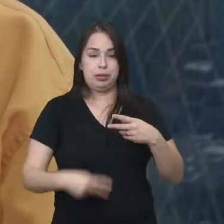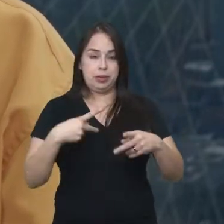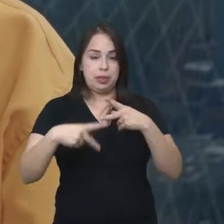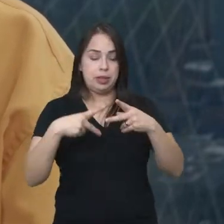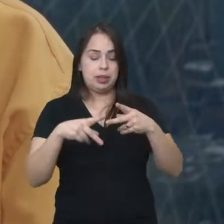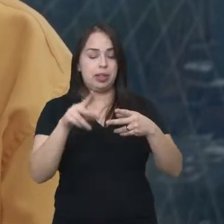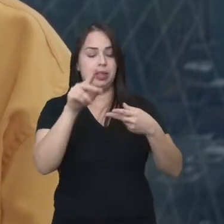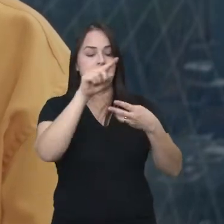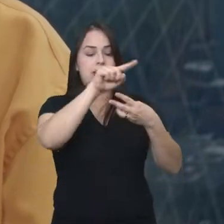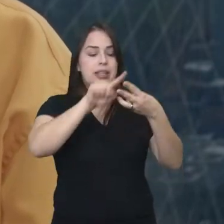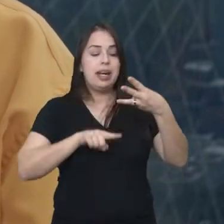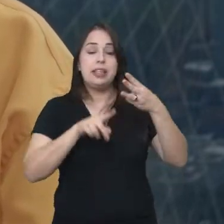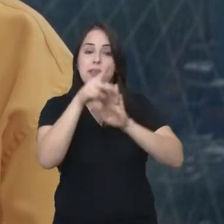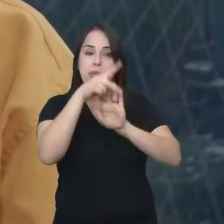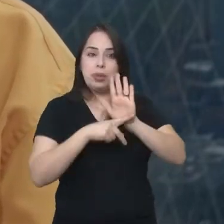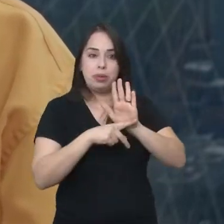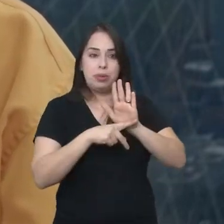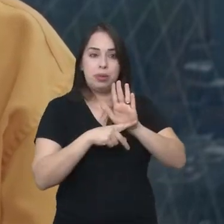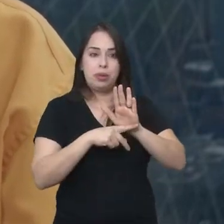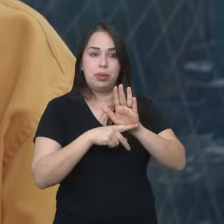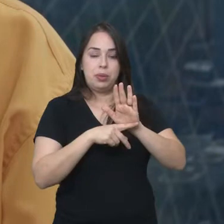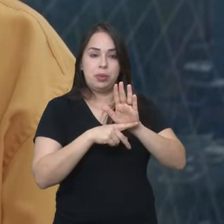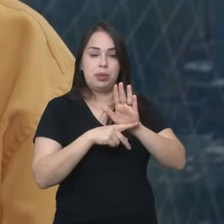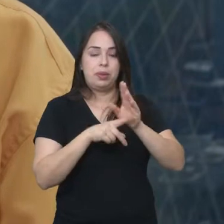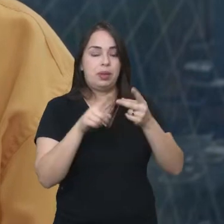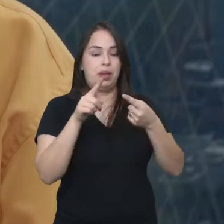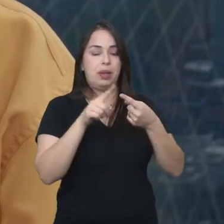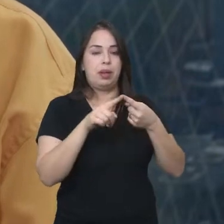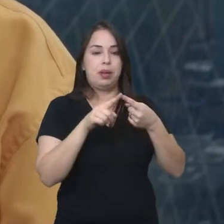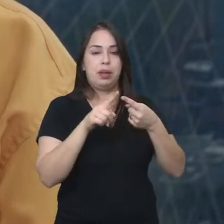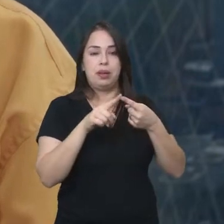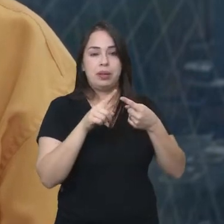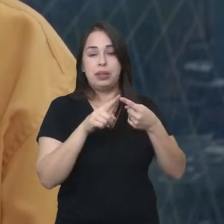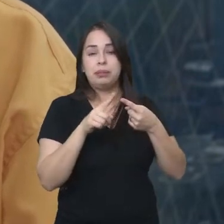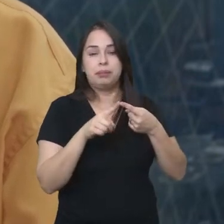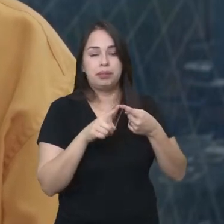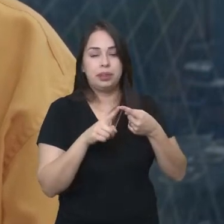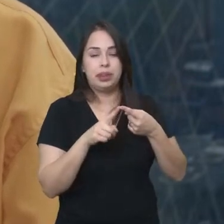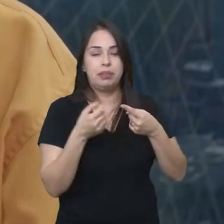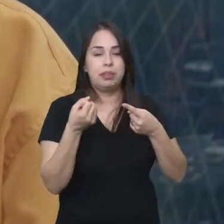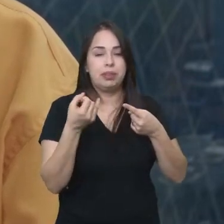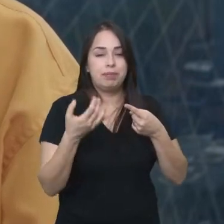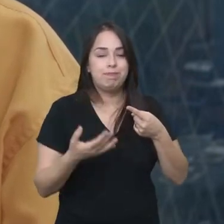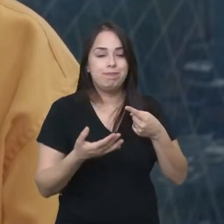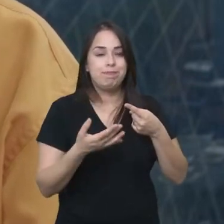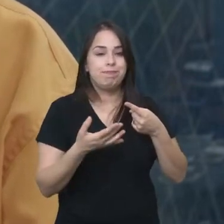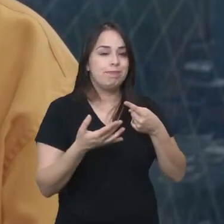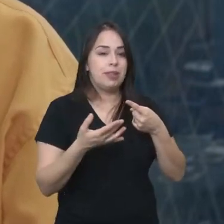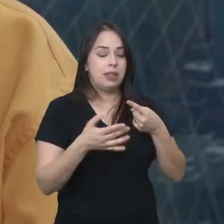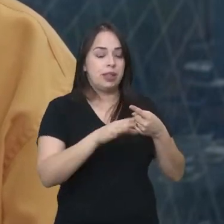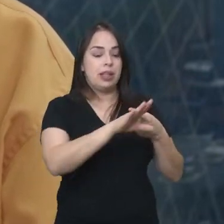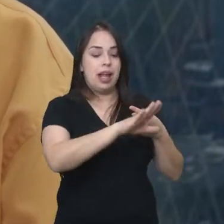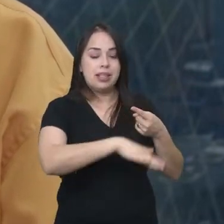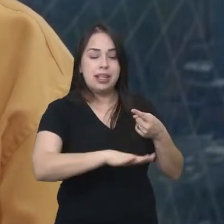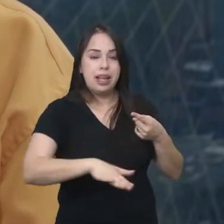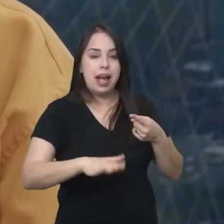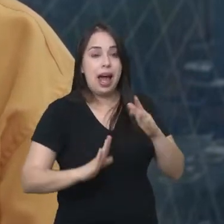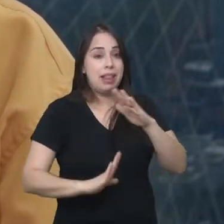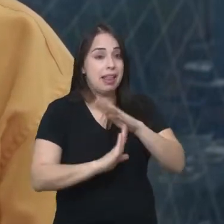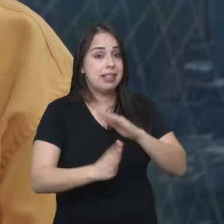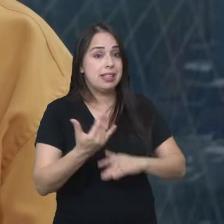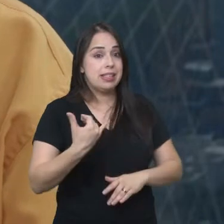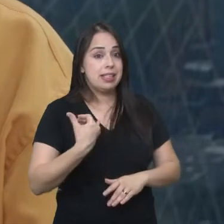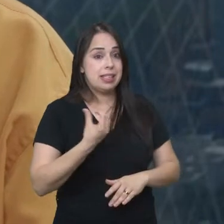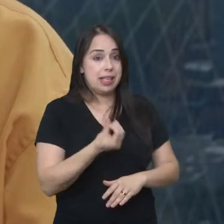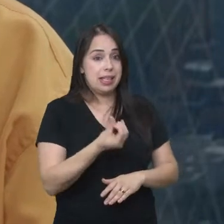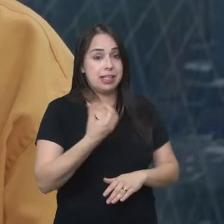é o Urbano 95, né, que é um programa que vai trabalhar a questão da criança até os seus 6 anos de